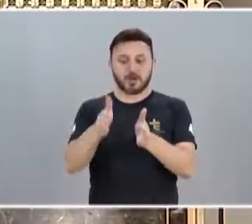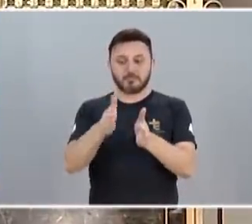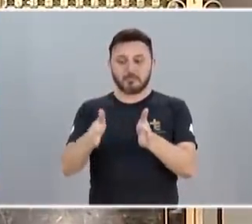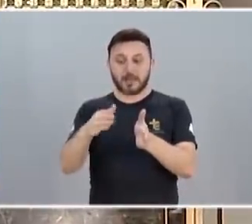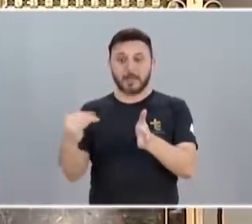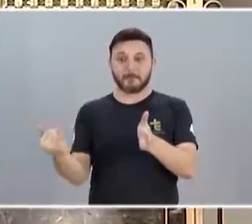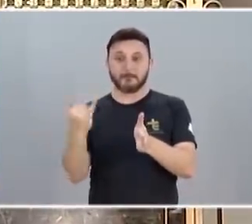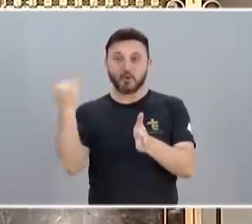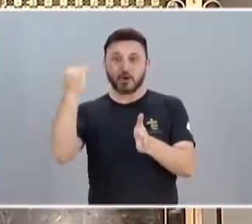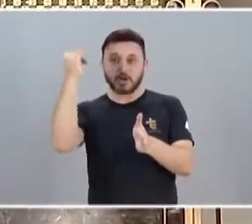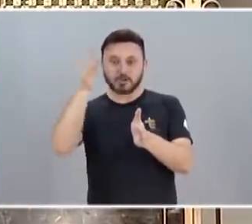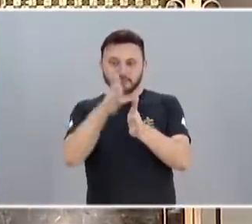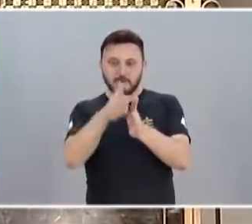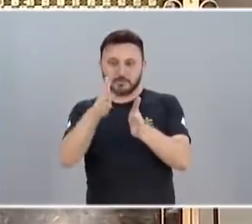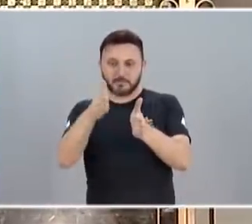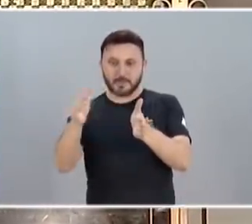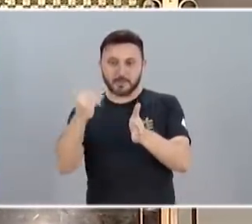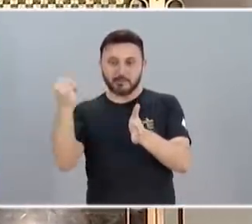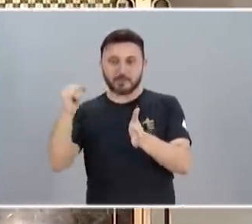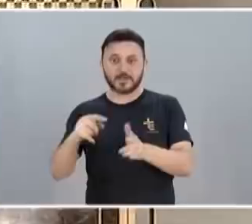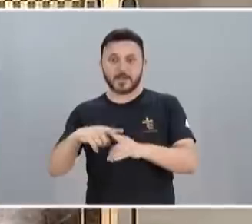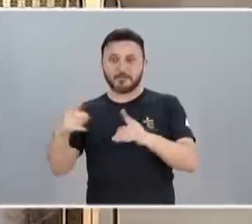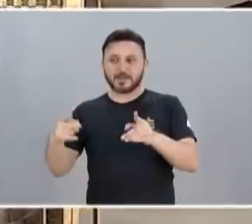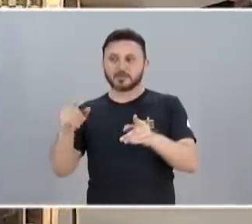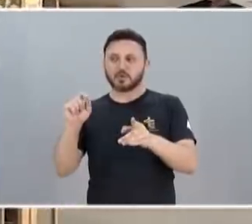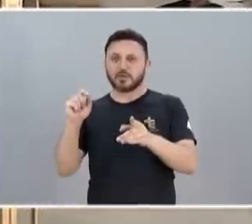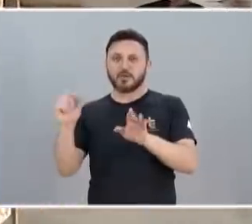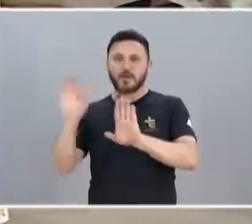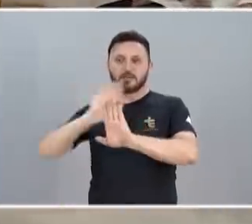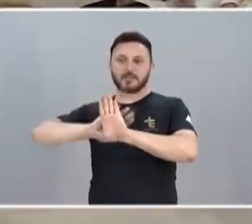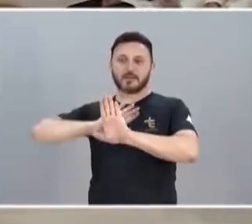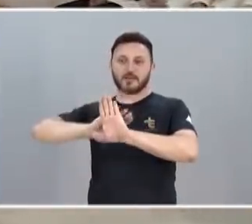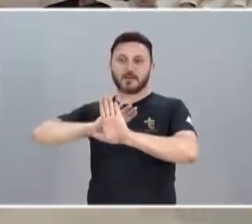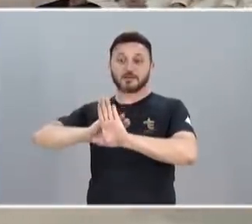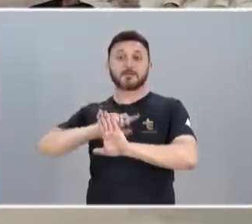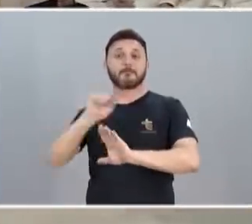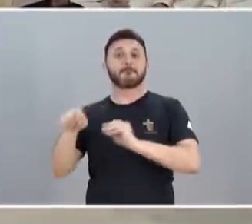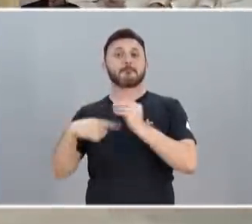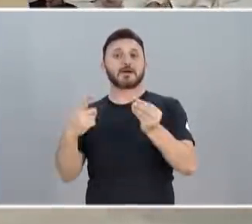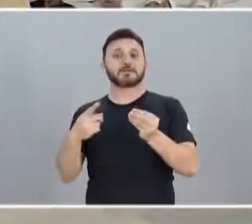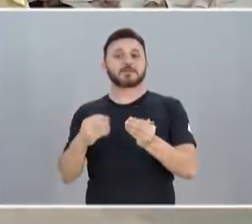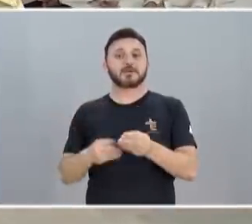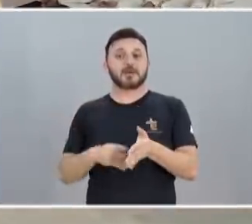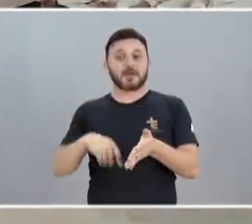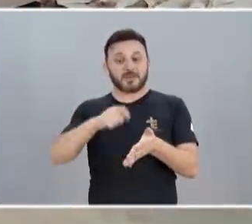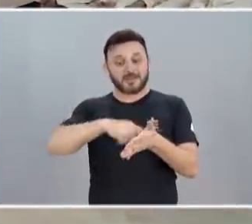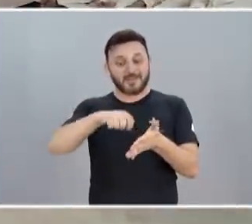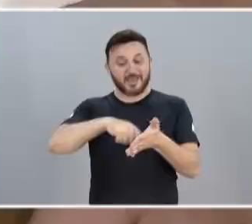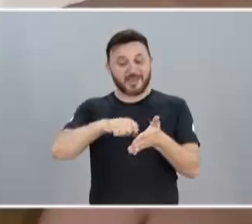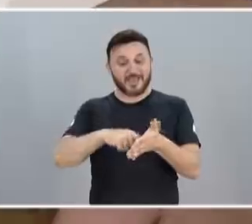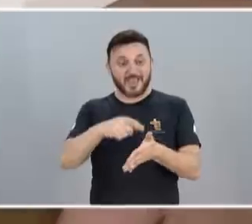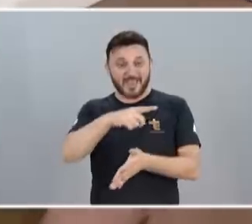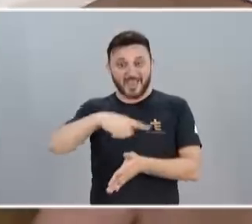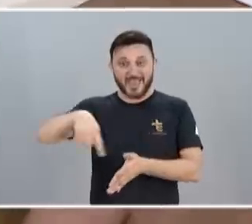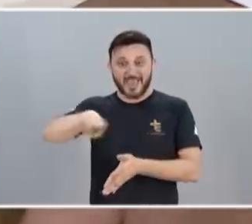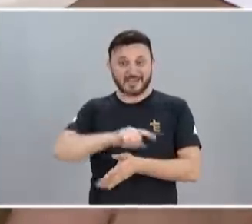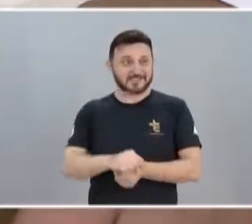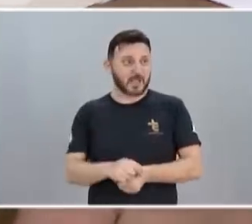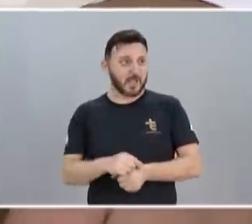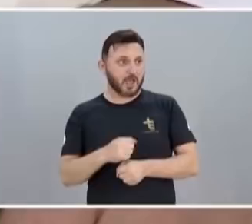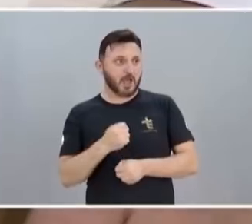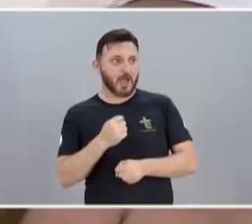importantes, mas e o que estava por trás? Para chegar nesse texto aqui, meus irmãos, eles devem ter corrido alguns